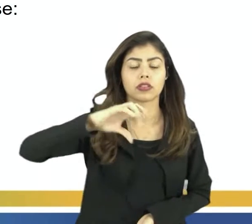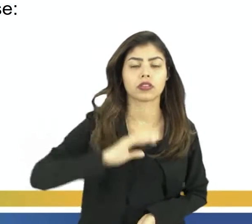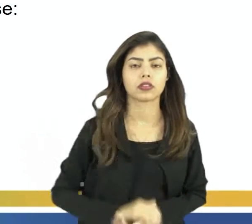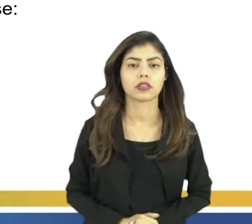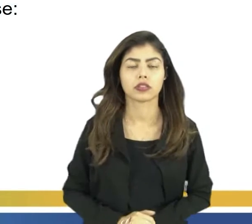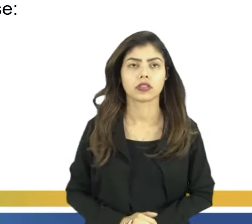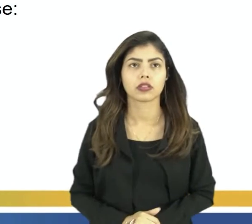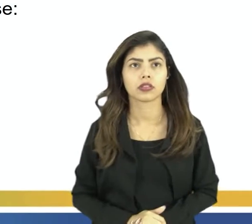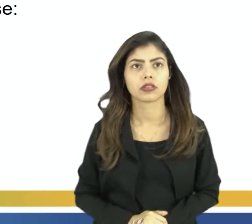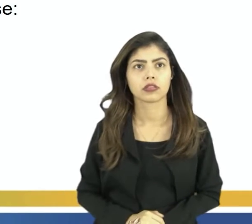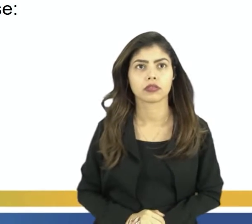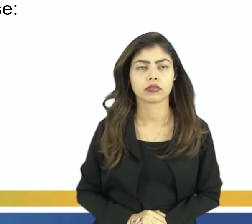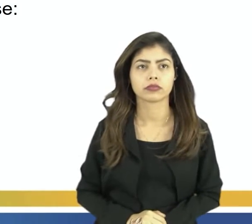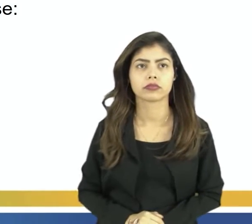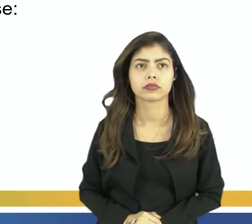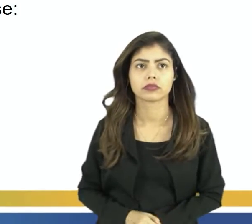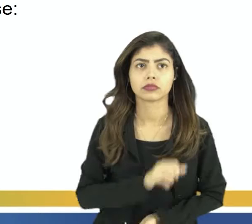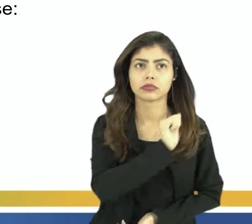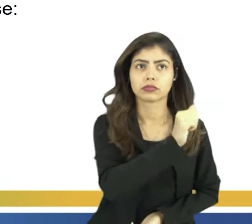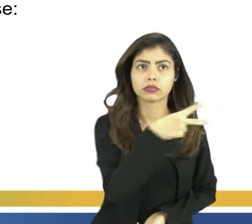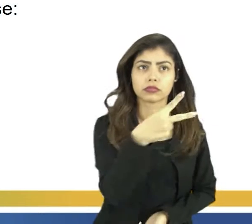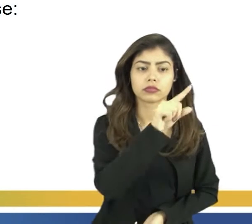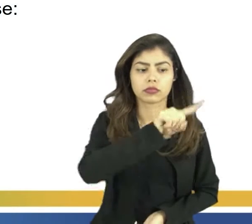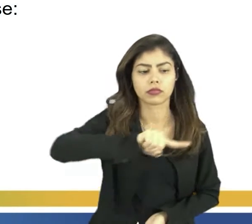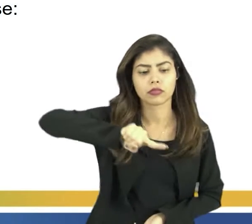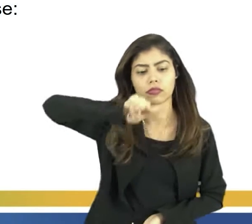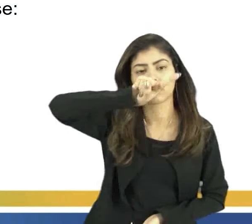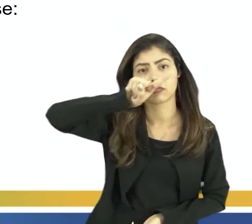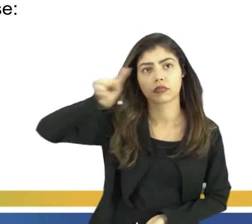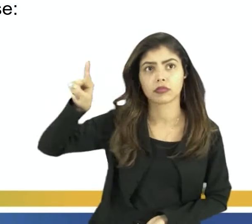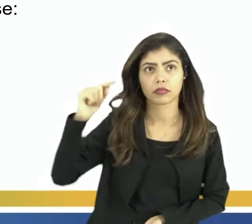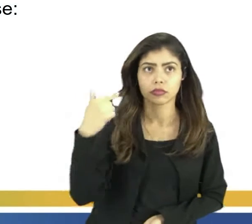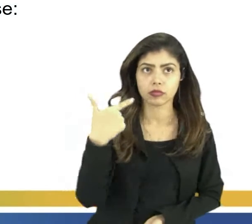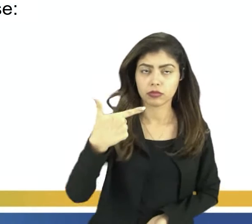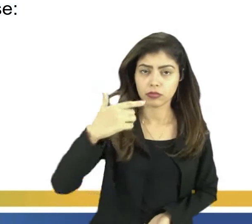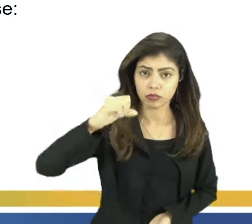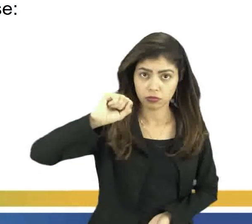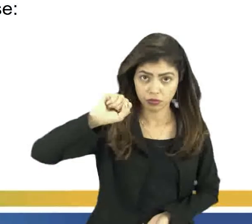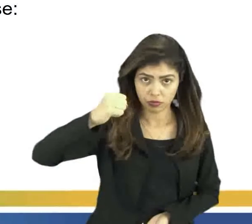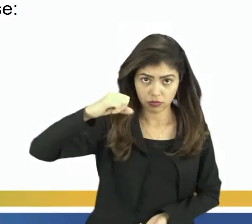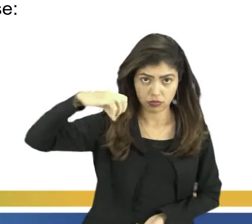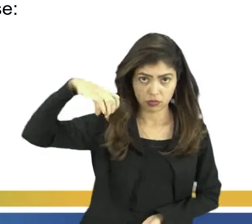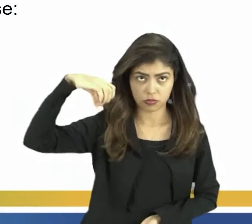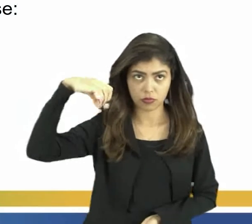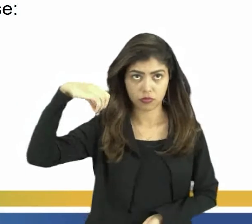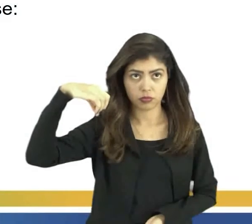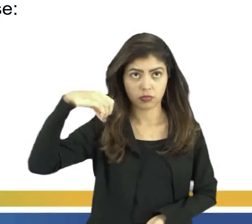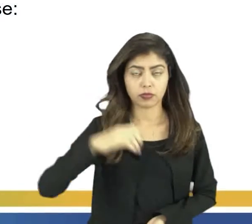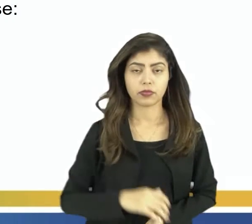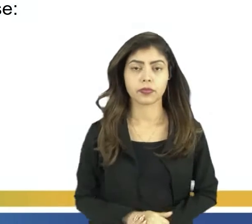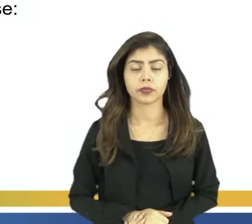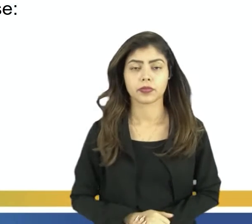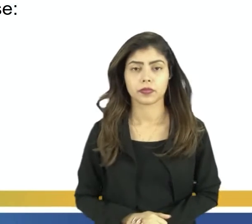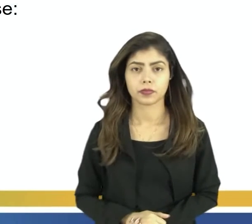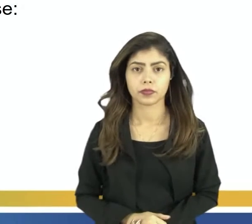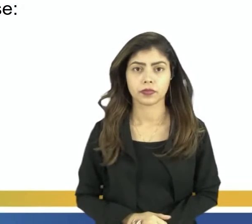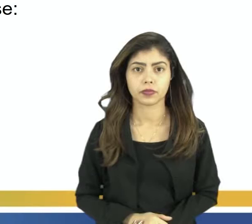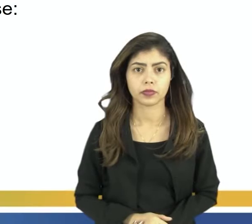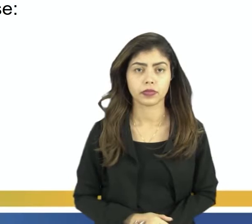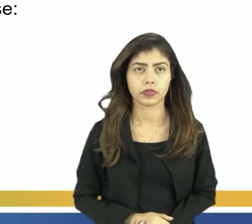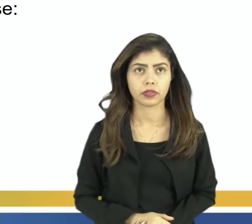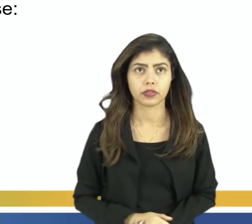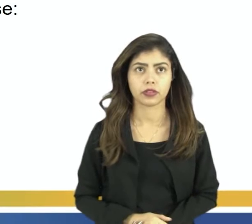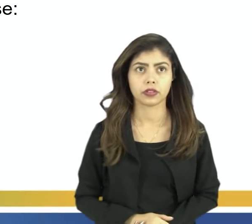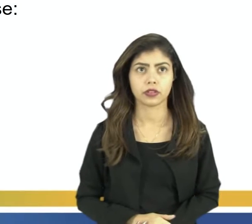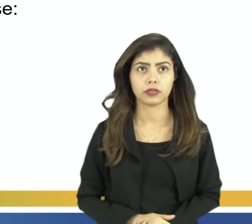dá 289. A igual, vamos tirar a raiz, né, que é o inverso da potenciação, a raiz. A raiz